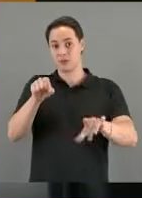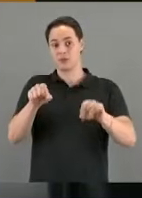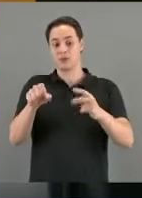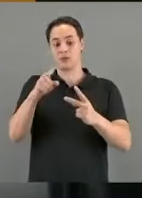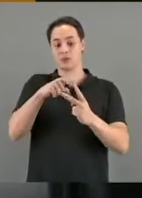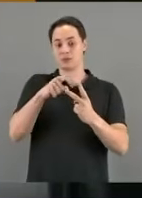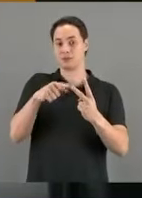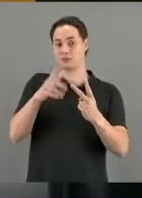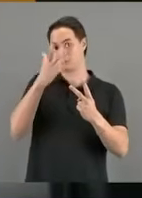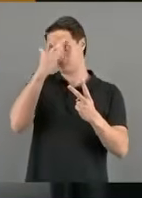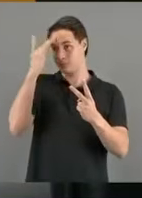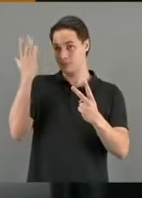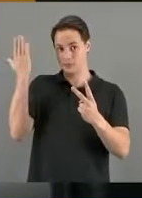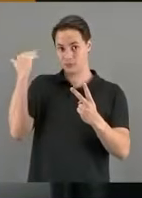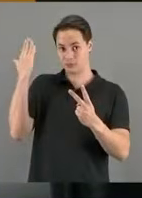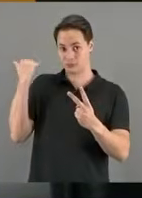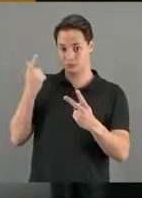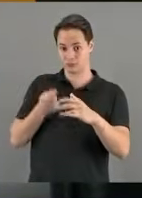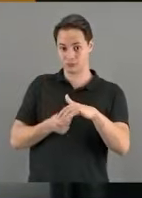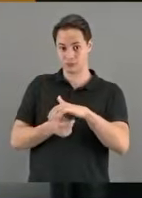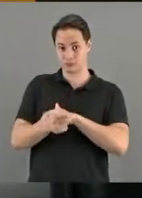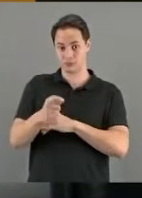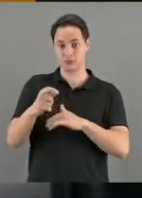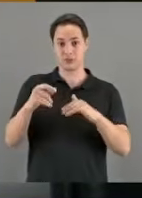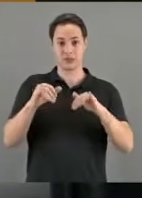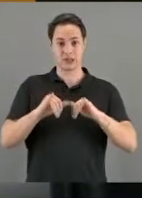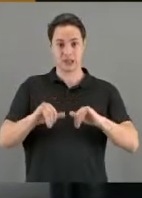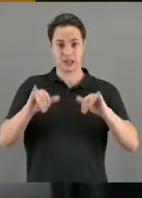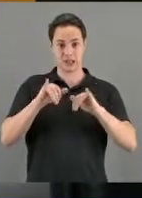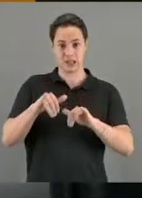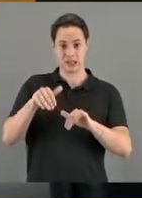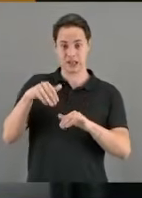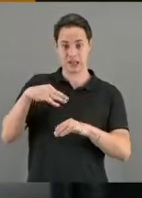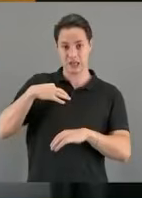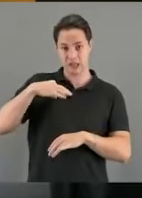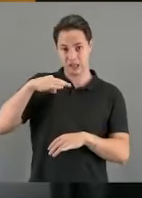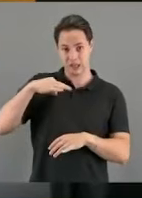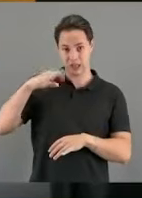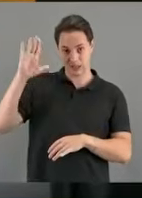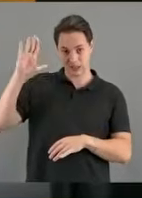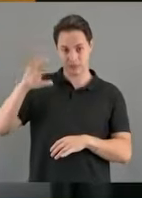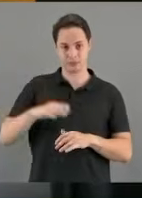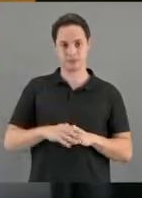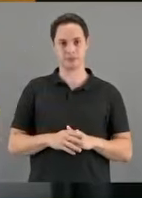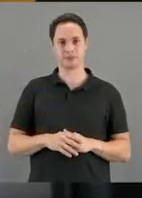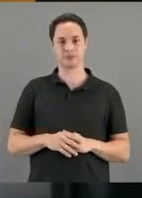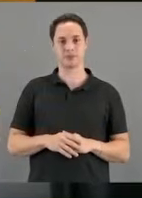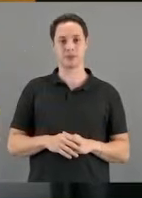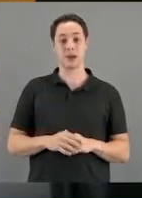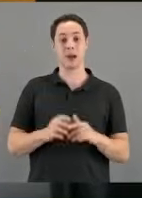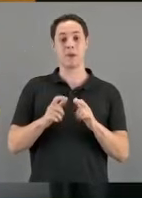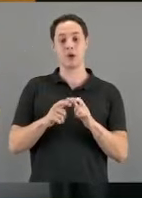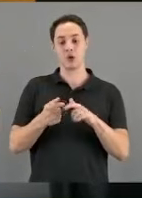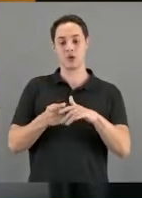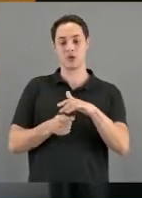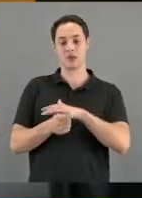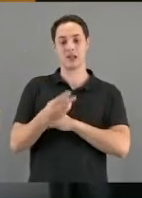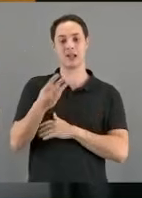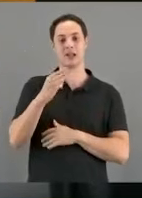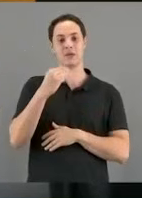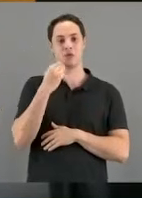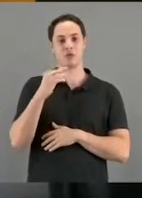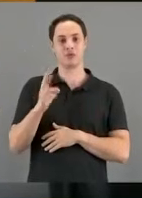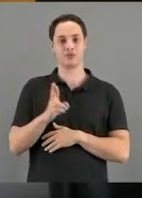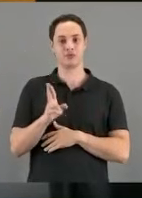última eleição. A maior contribuição da campanha de Jair Bolsonaro, 3 milhões de reais, e a